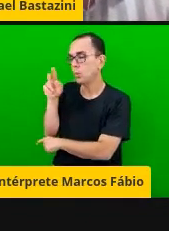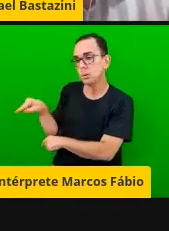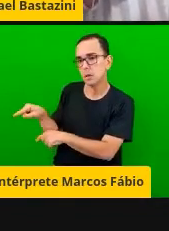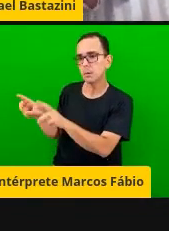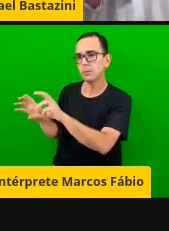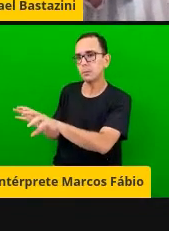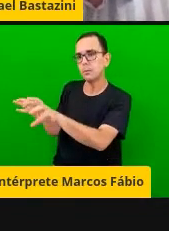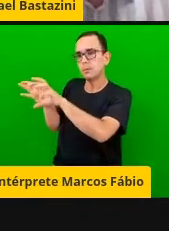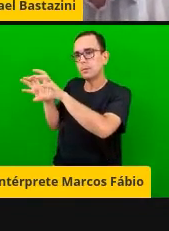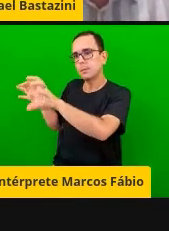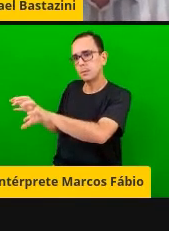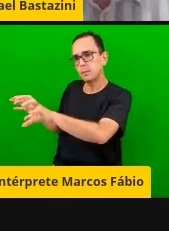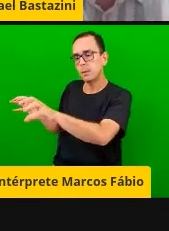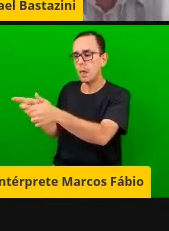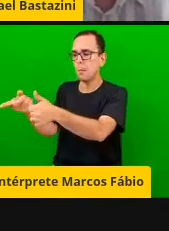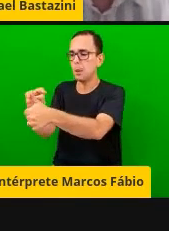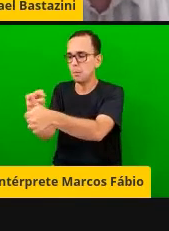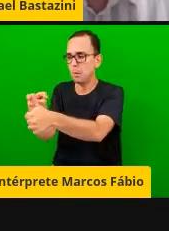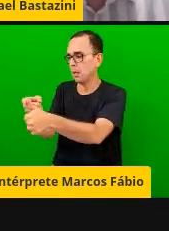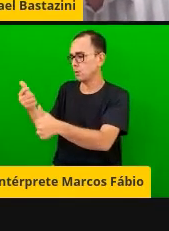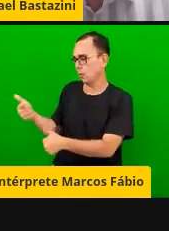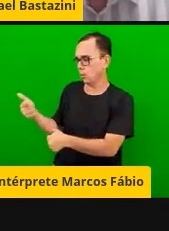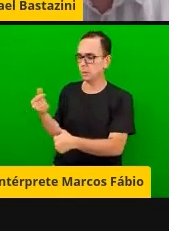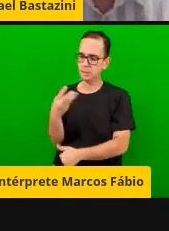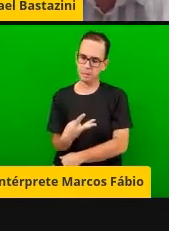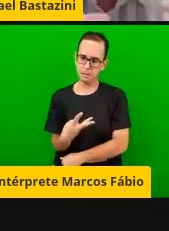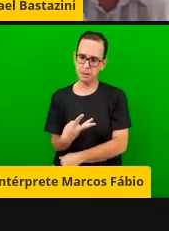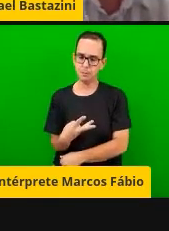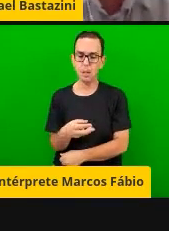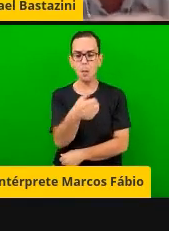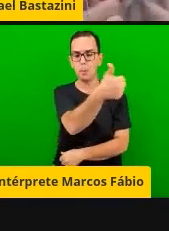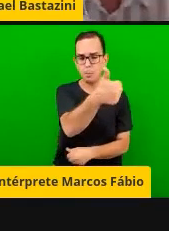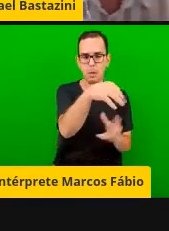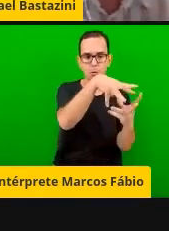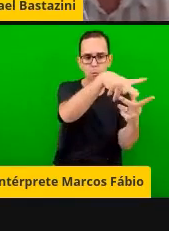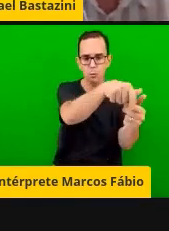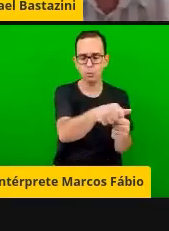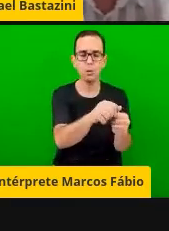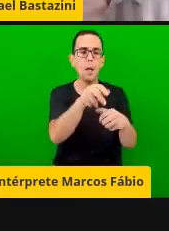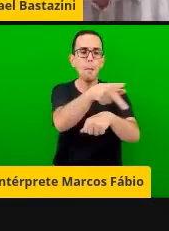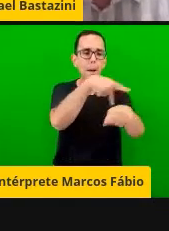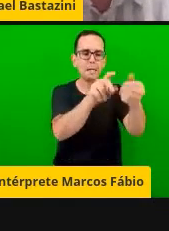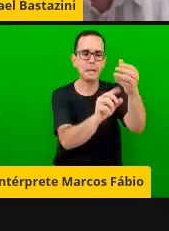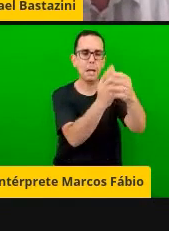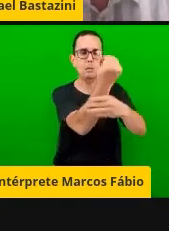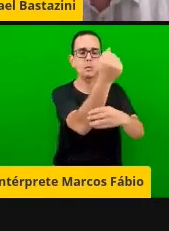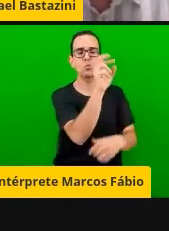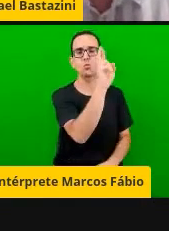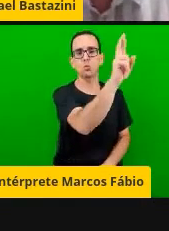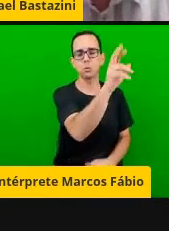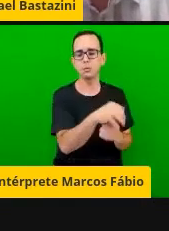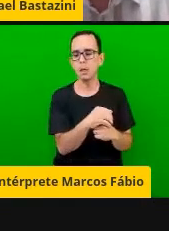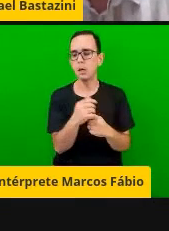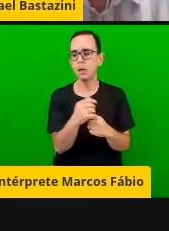divisão entre primeiro, segundo e terceiro mundo. Primeiro mundo, os países do capitalismo central. Segundo mundo, os